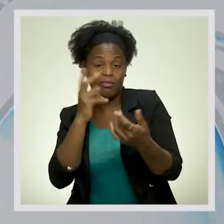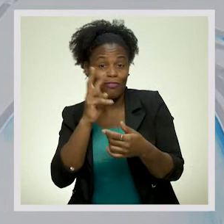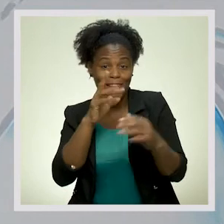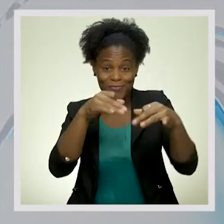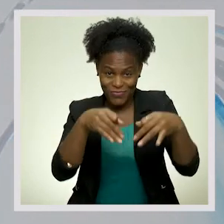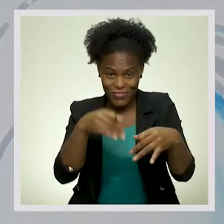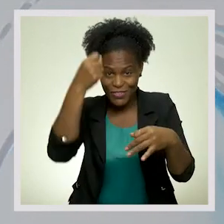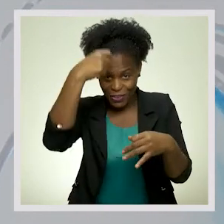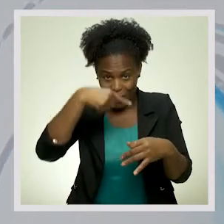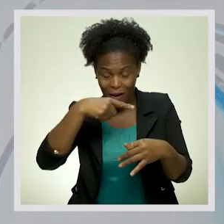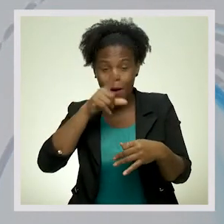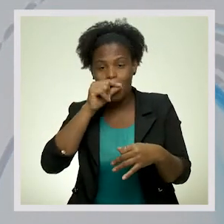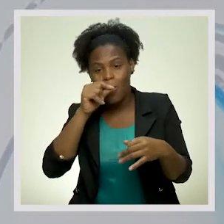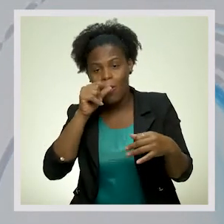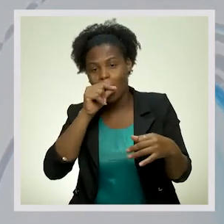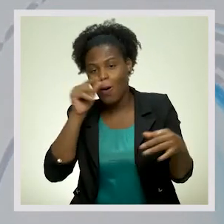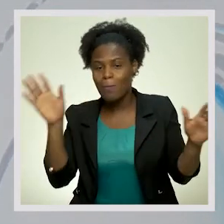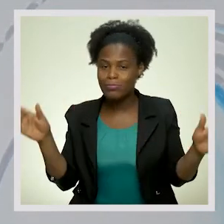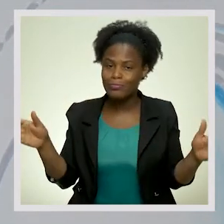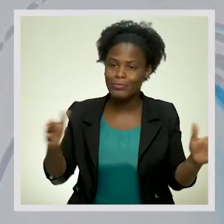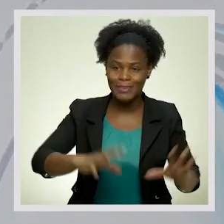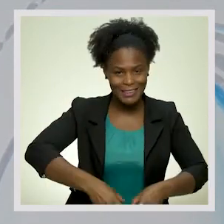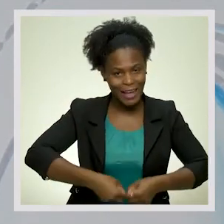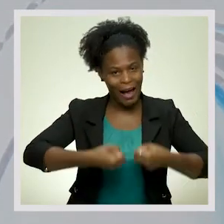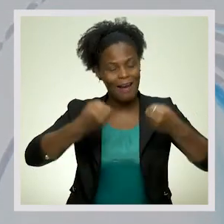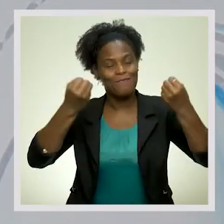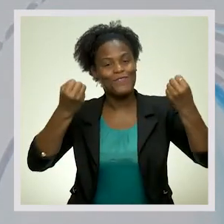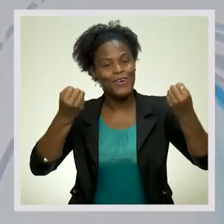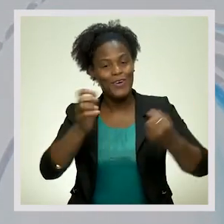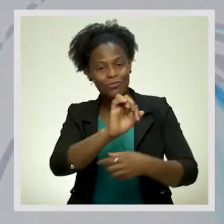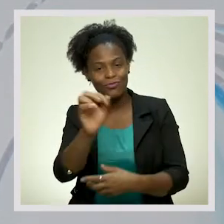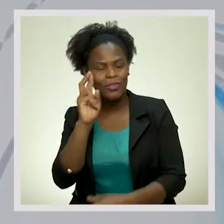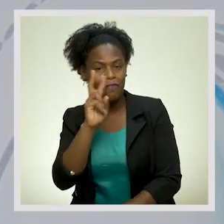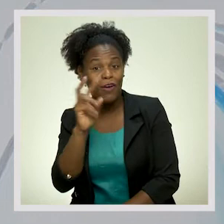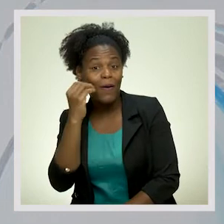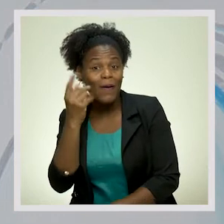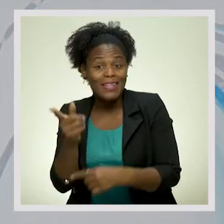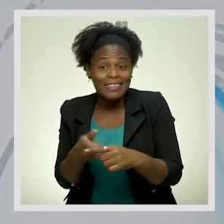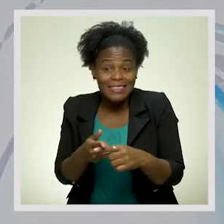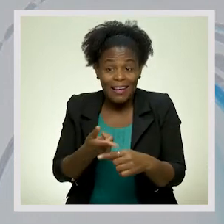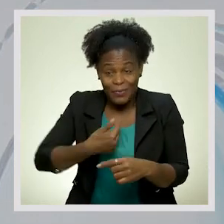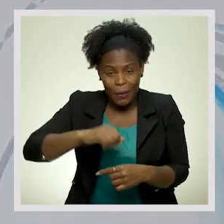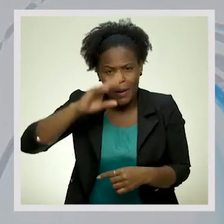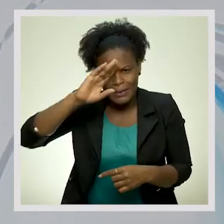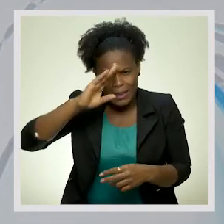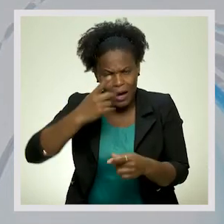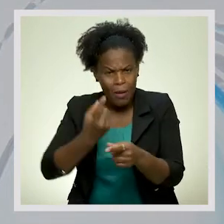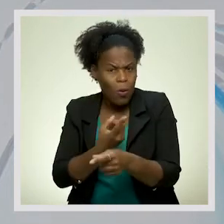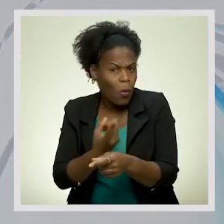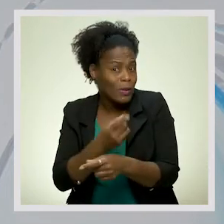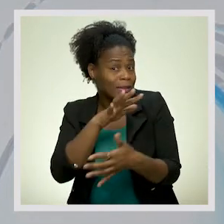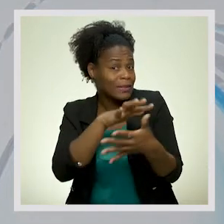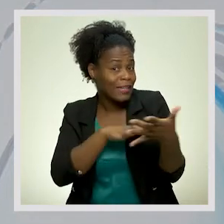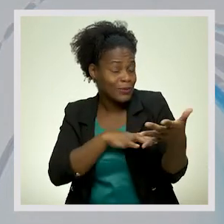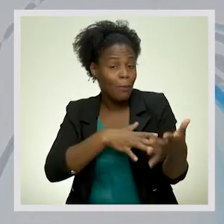pombo foi salvo. E viram como é interessante sabermos coisas sobre o texto narrativo.